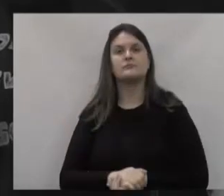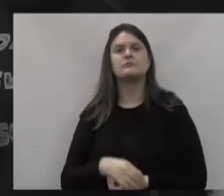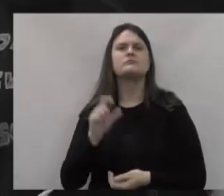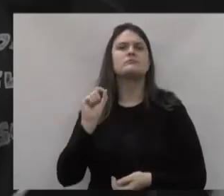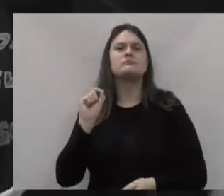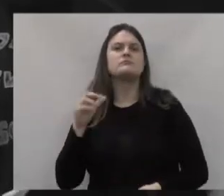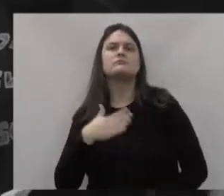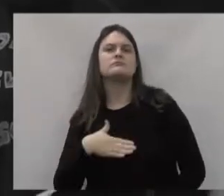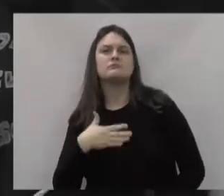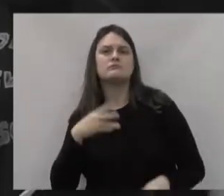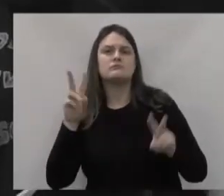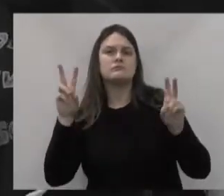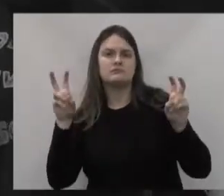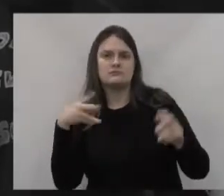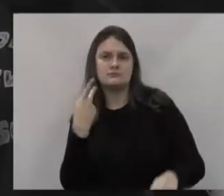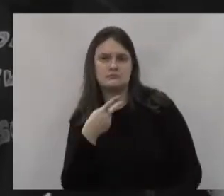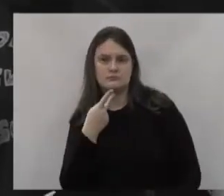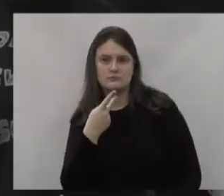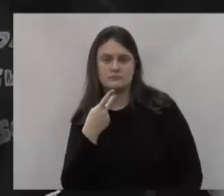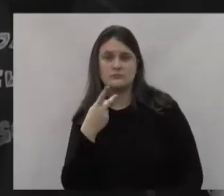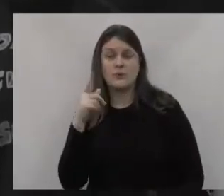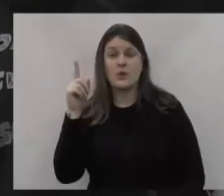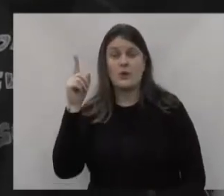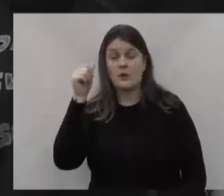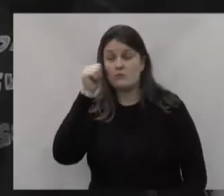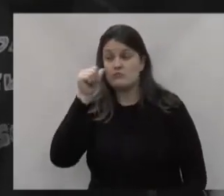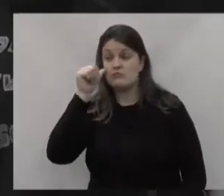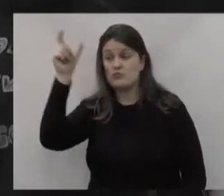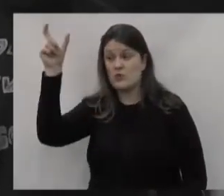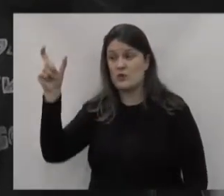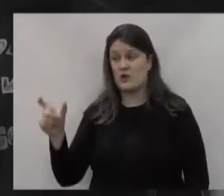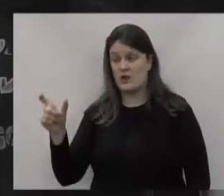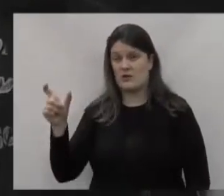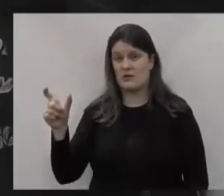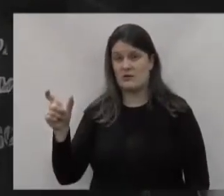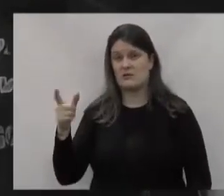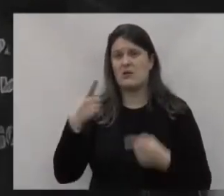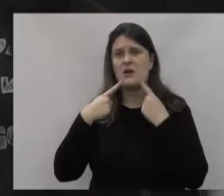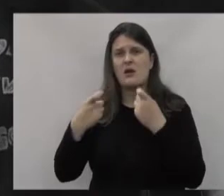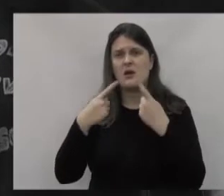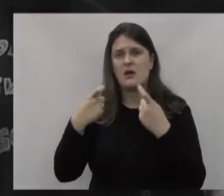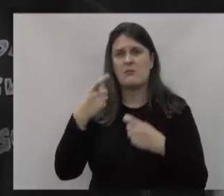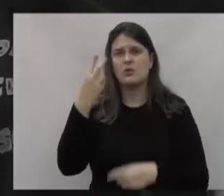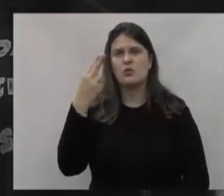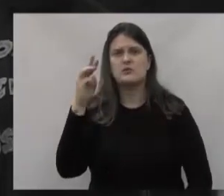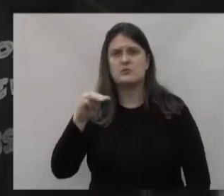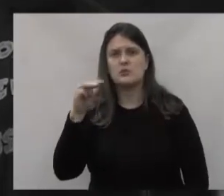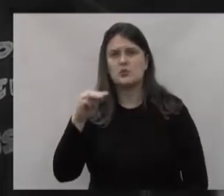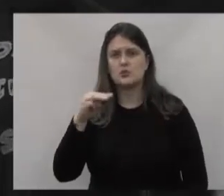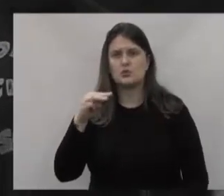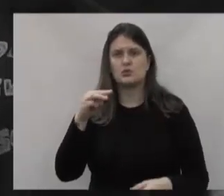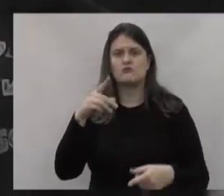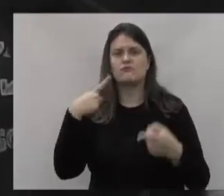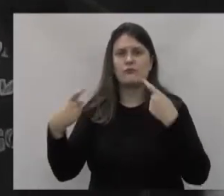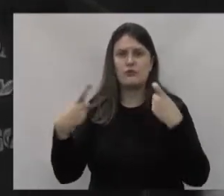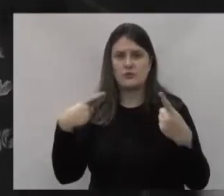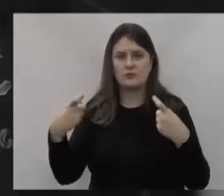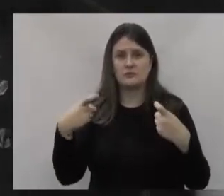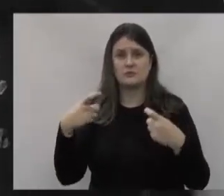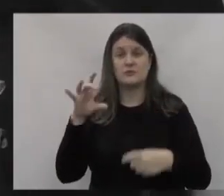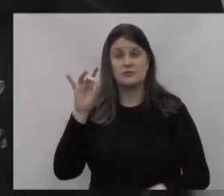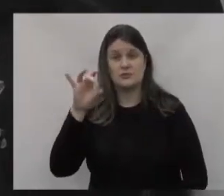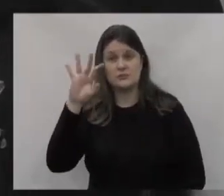eu gostaria de falar com vocês? Uma mulher reporta agressão a cada 2 minutos. Isso se a gente levar em conta que